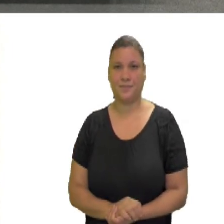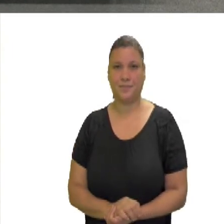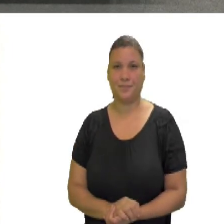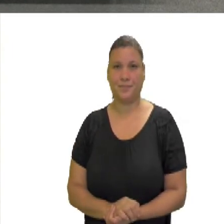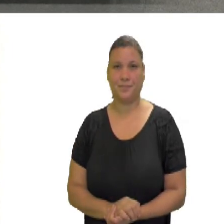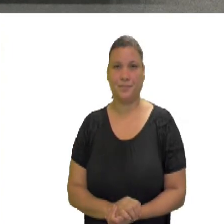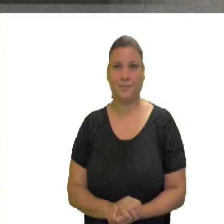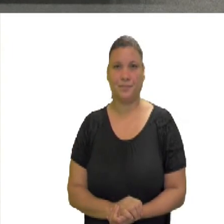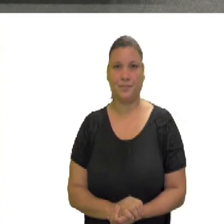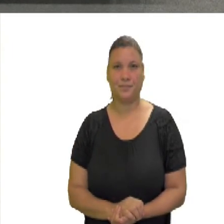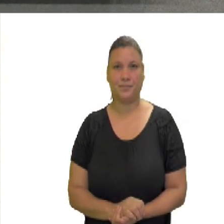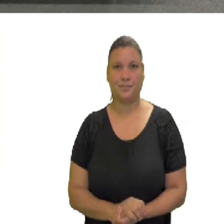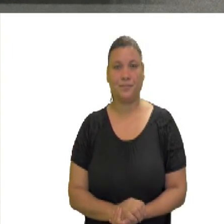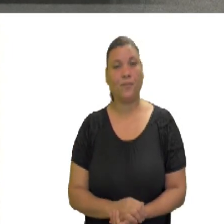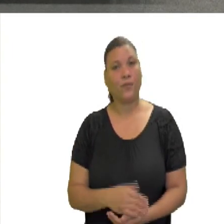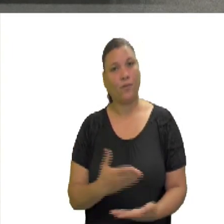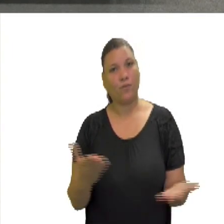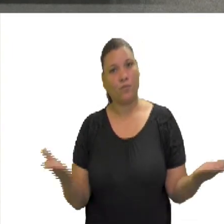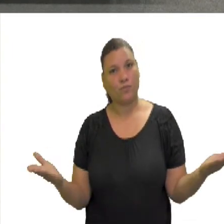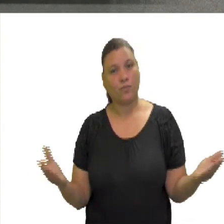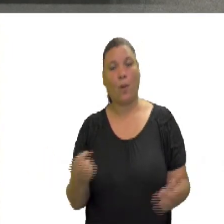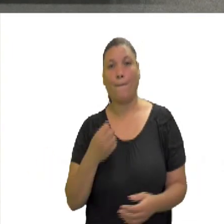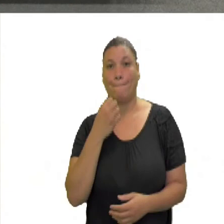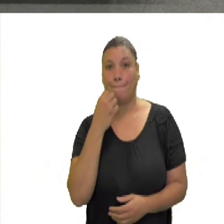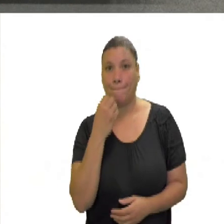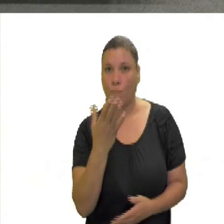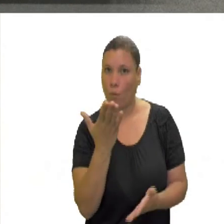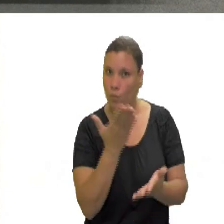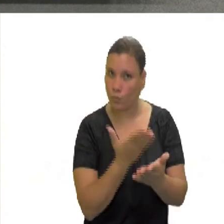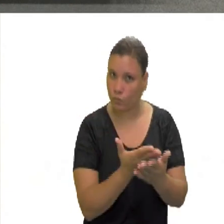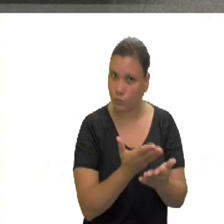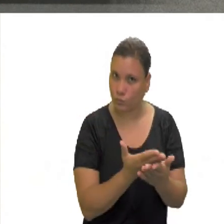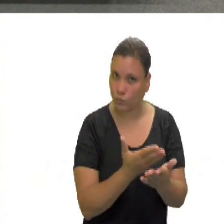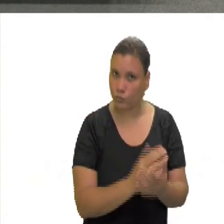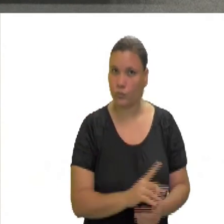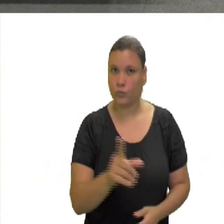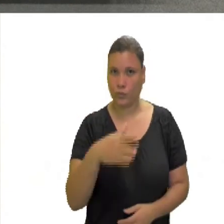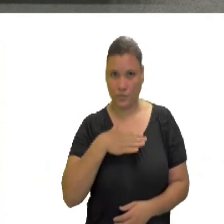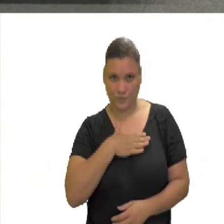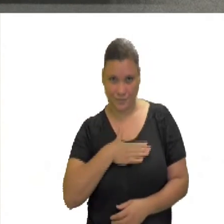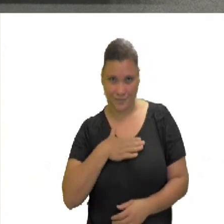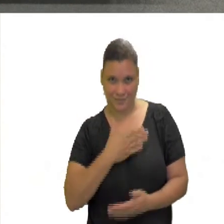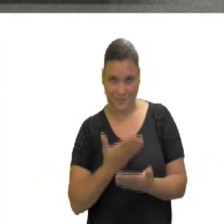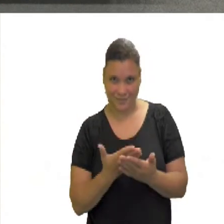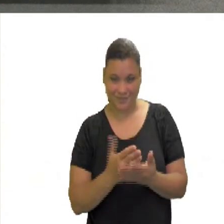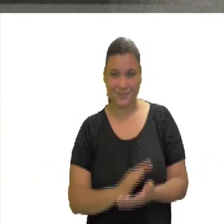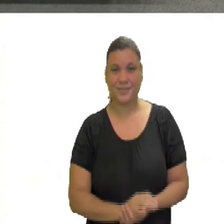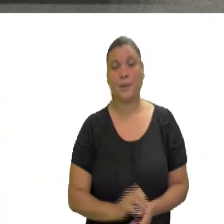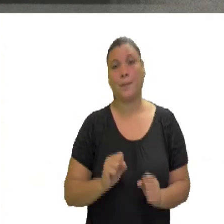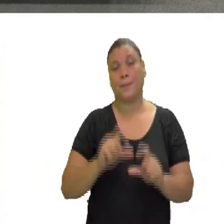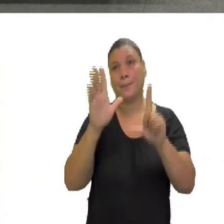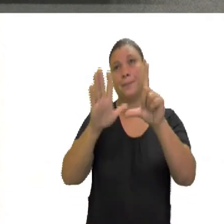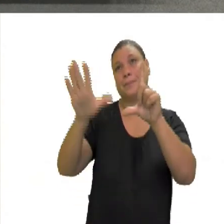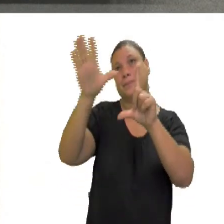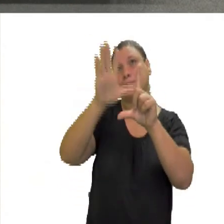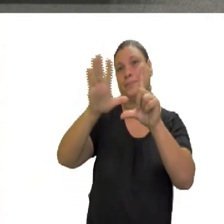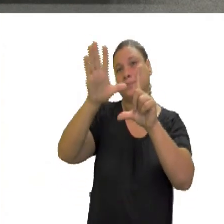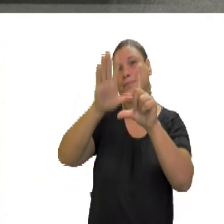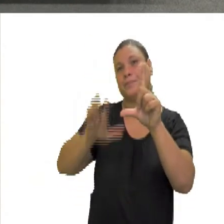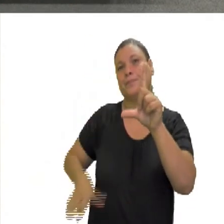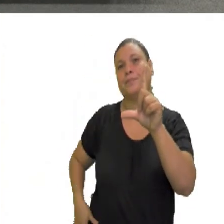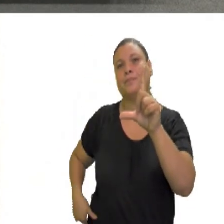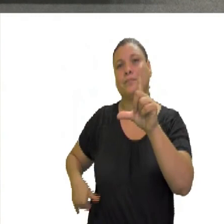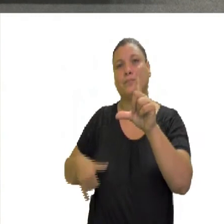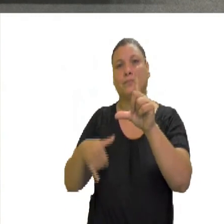Real. E a todos vocês um bom trabalho, espero que tenham gostado da nossa aula de hoje. E para acessar a nossa atividade, as